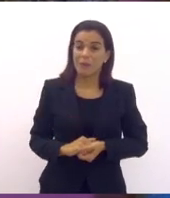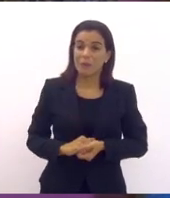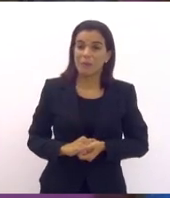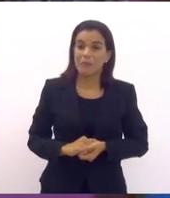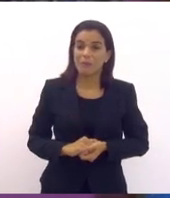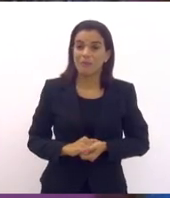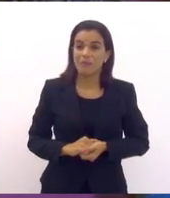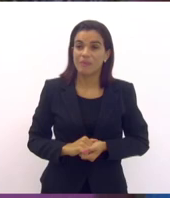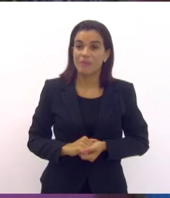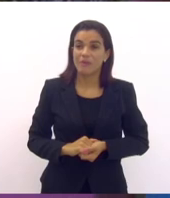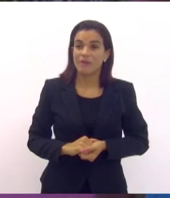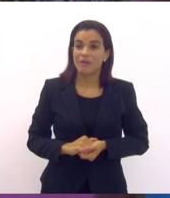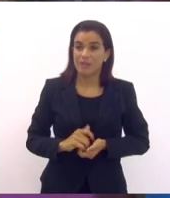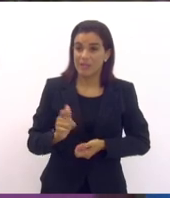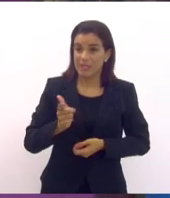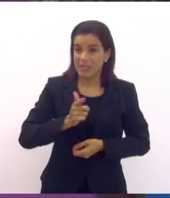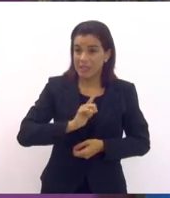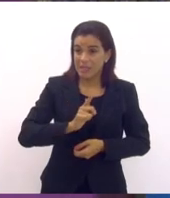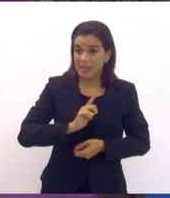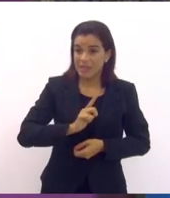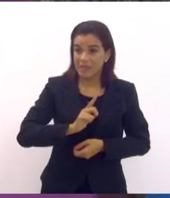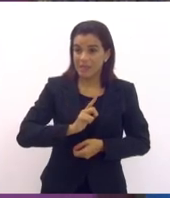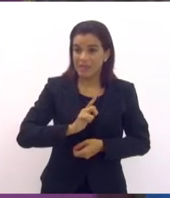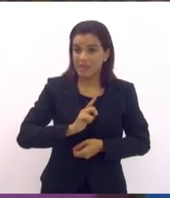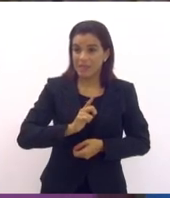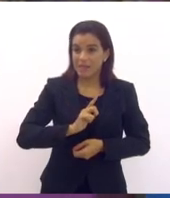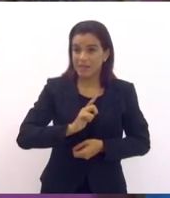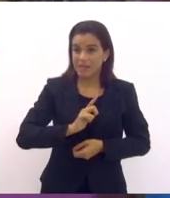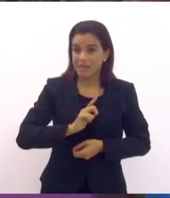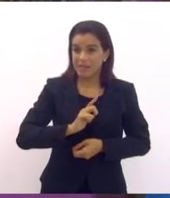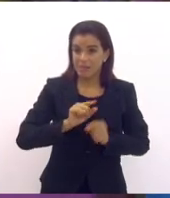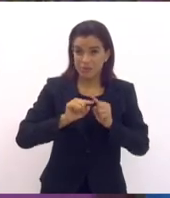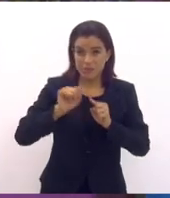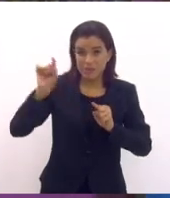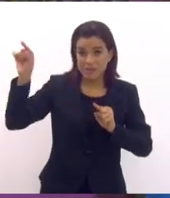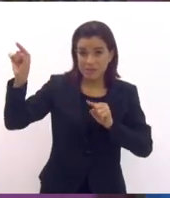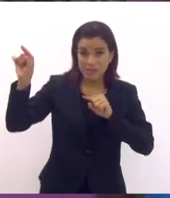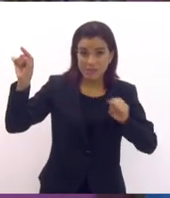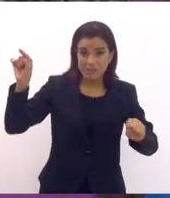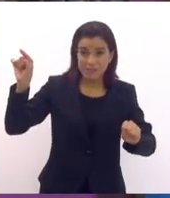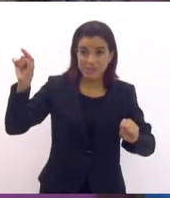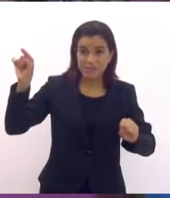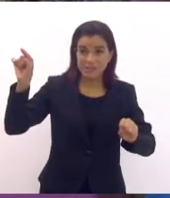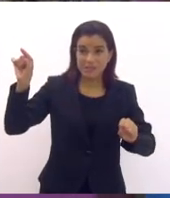CTE temos lá e aqui